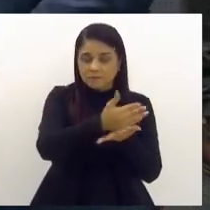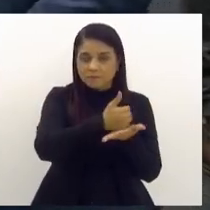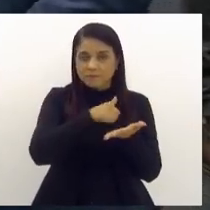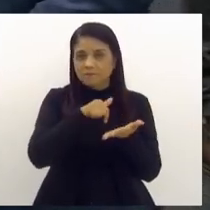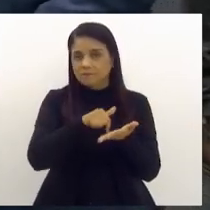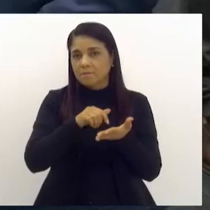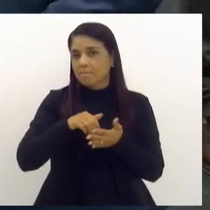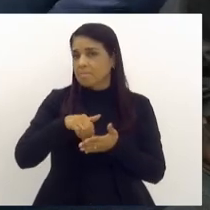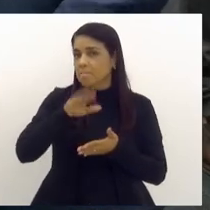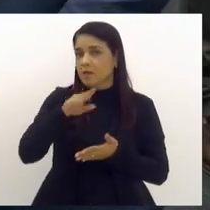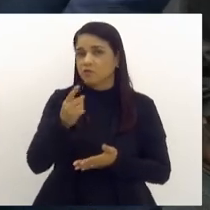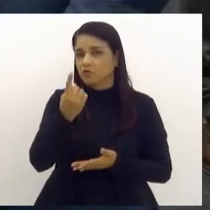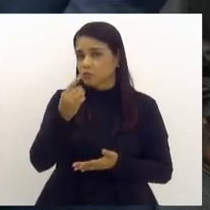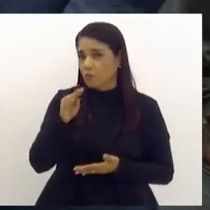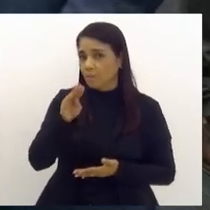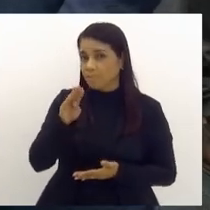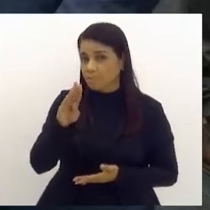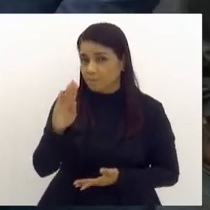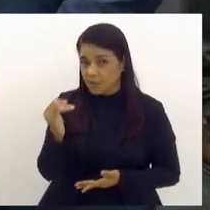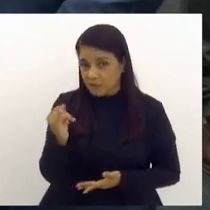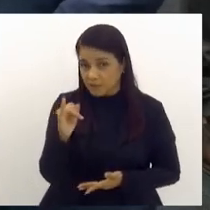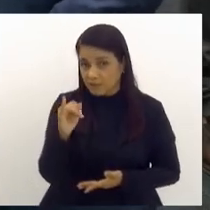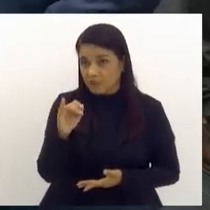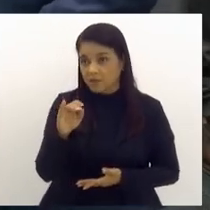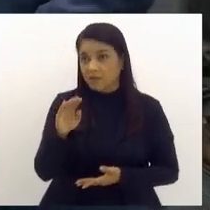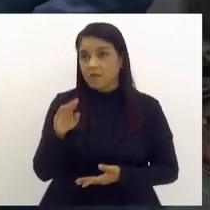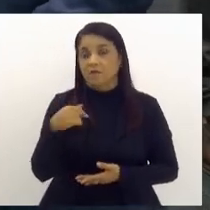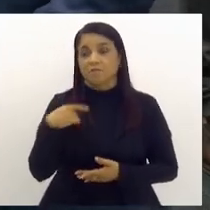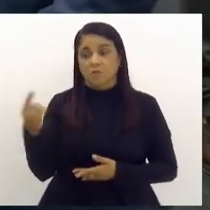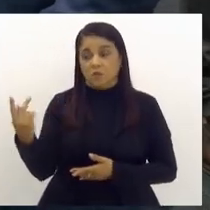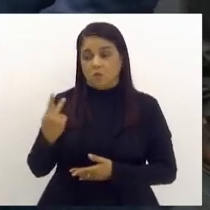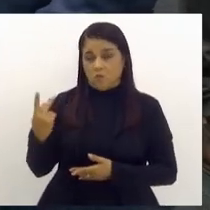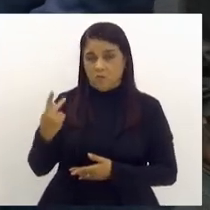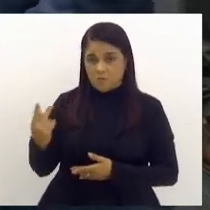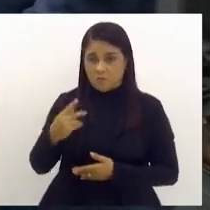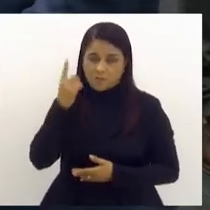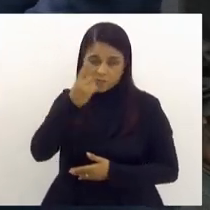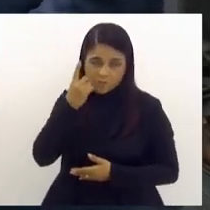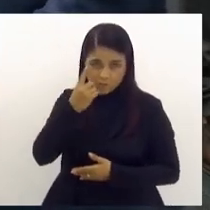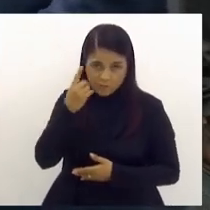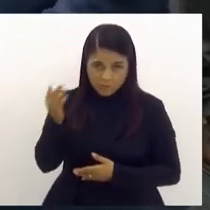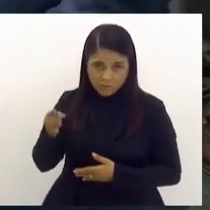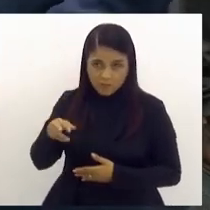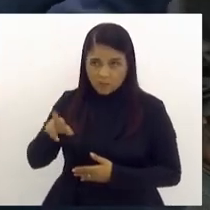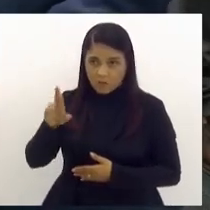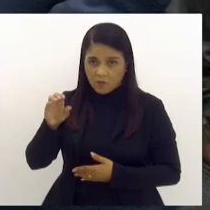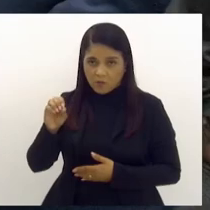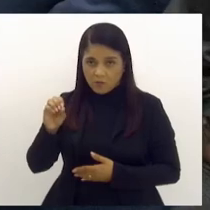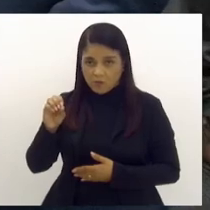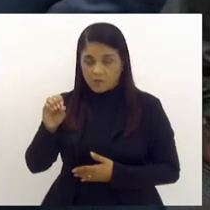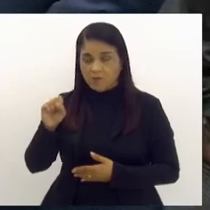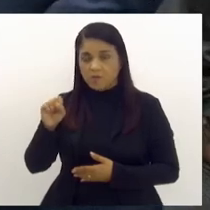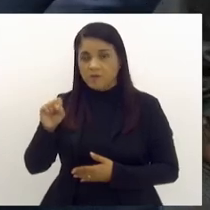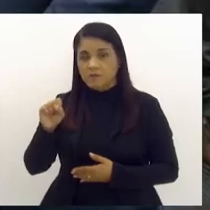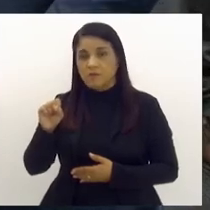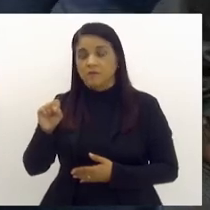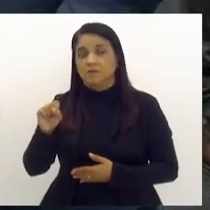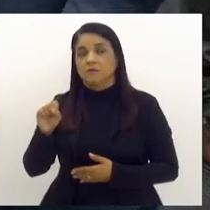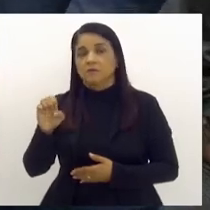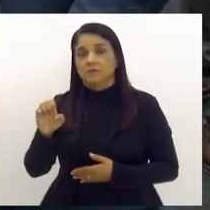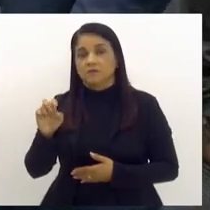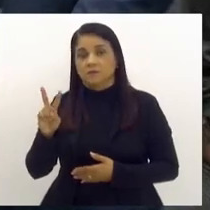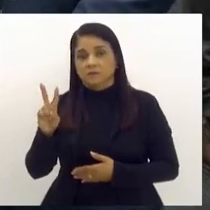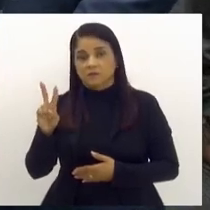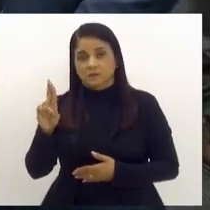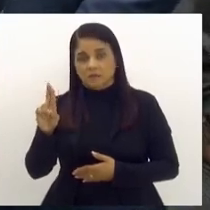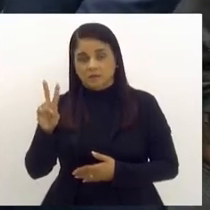de mais de 1 bi, segundo aqui o meu coautor dessa matéria. Eu acho fundamental, o regime de urgência